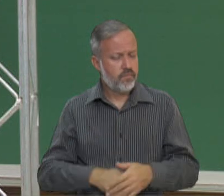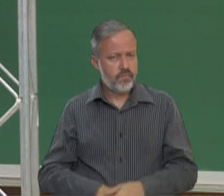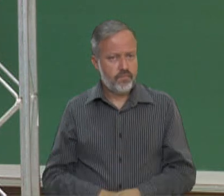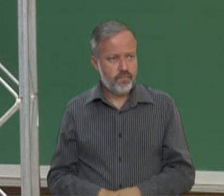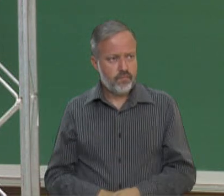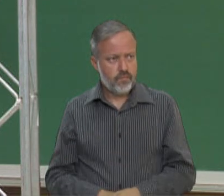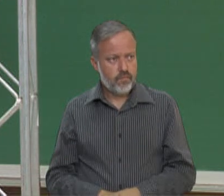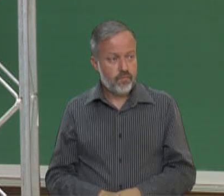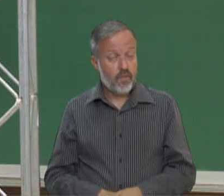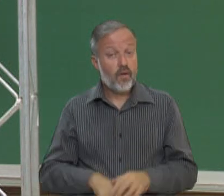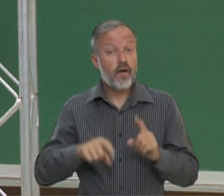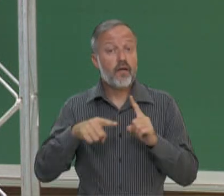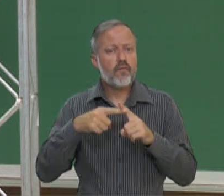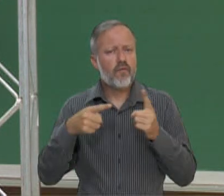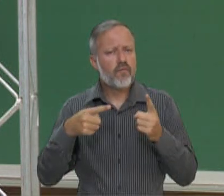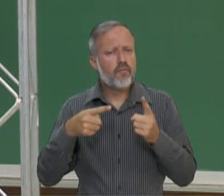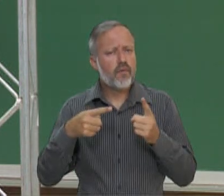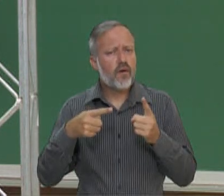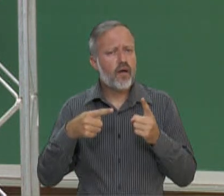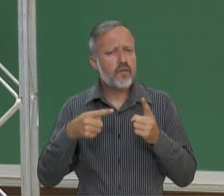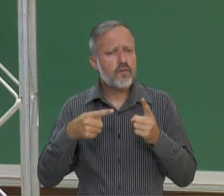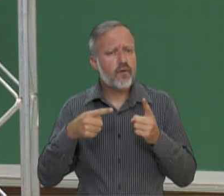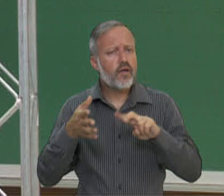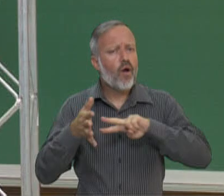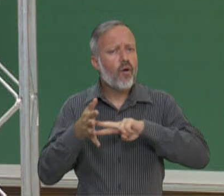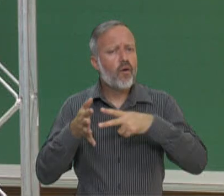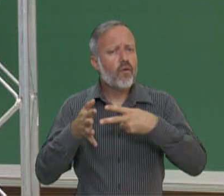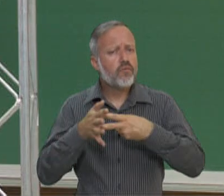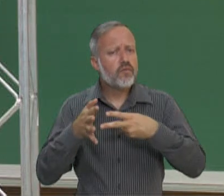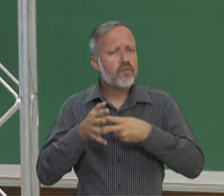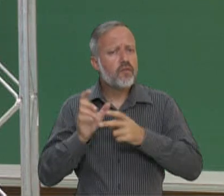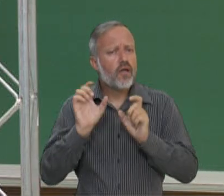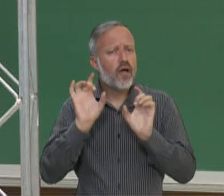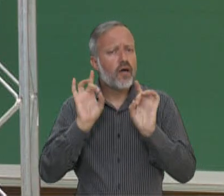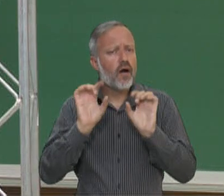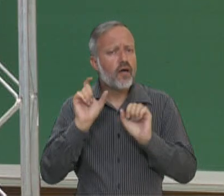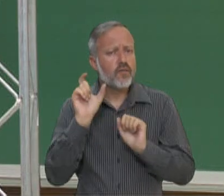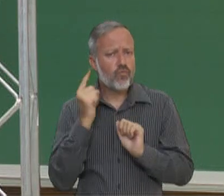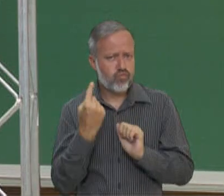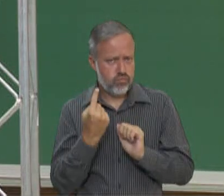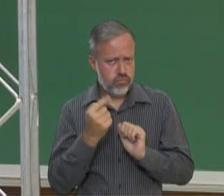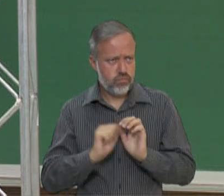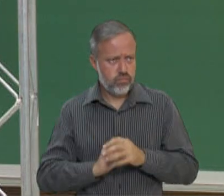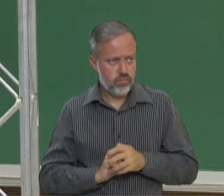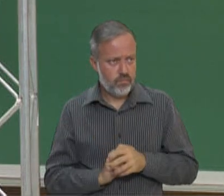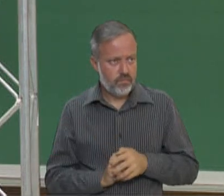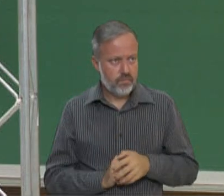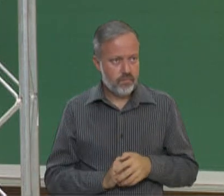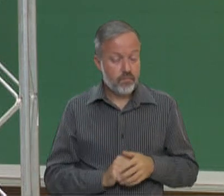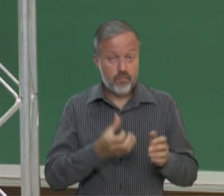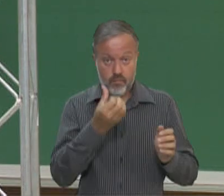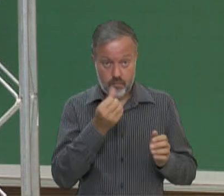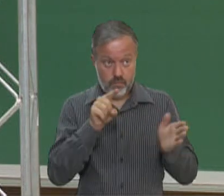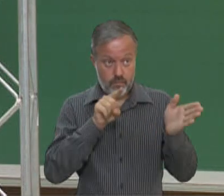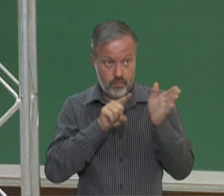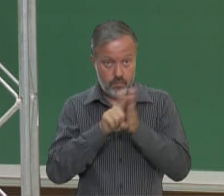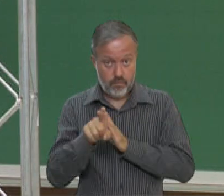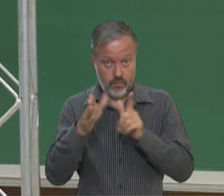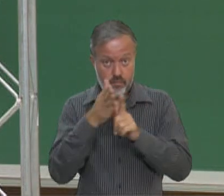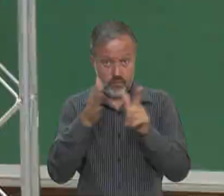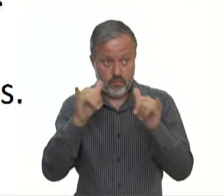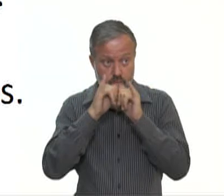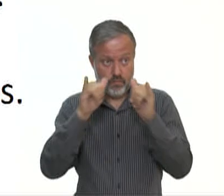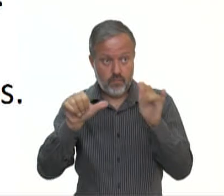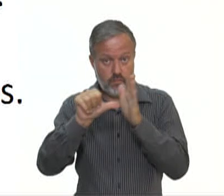Vamos a ver qué significan cada pregunta de esa. Las 6 preguntas fundamentales de la noticia. Primero